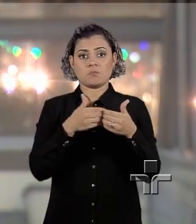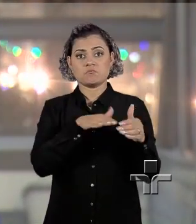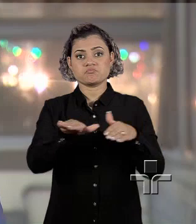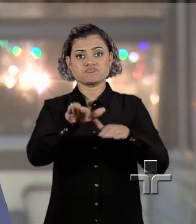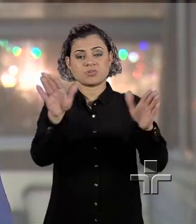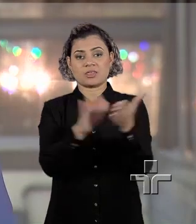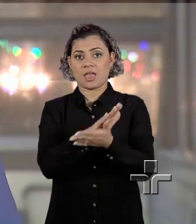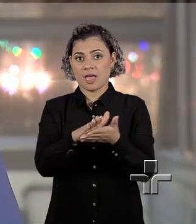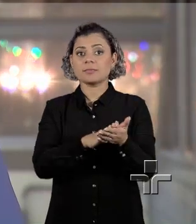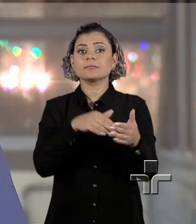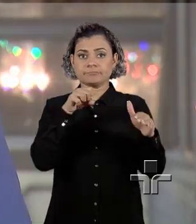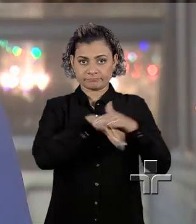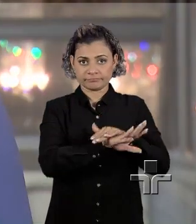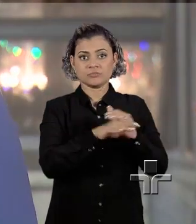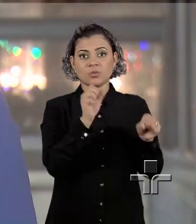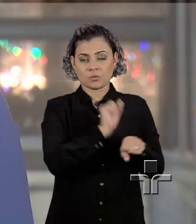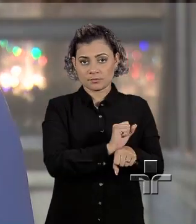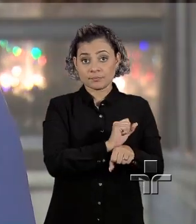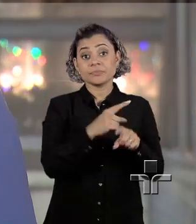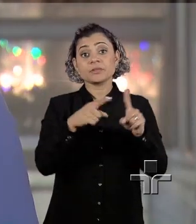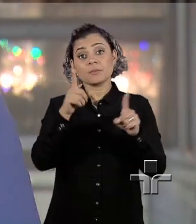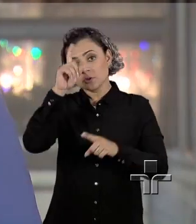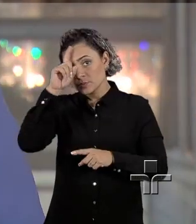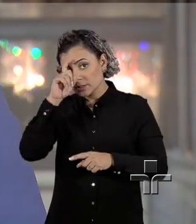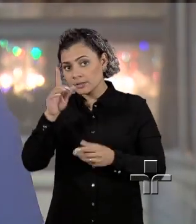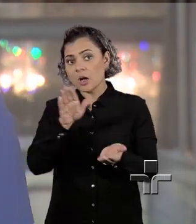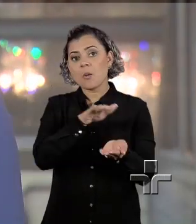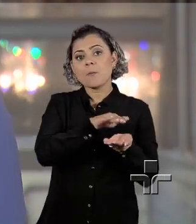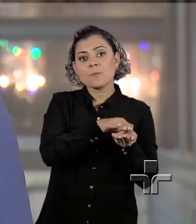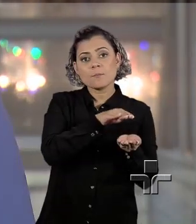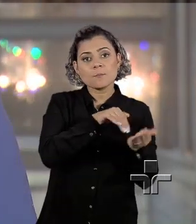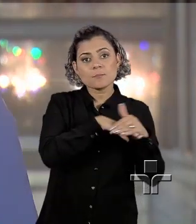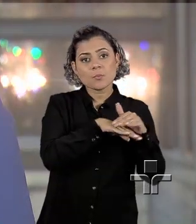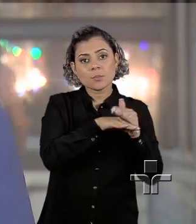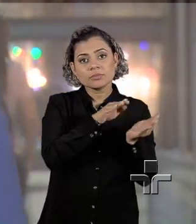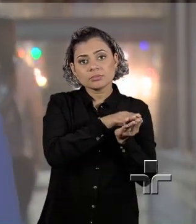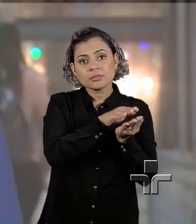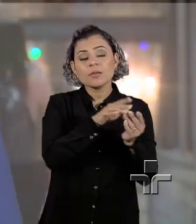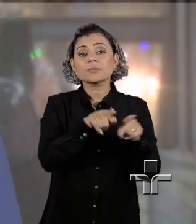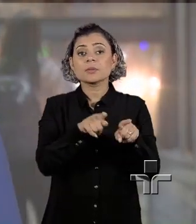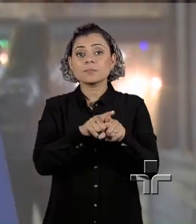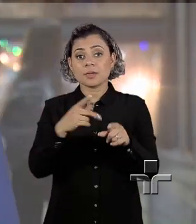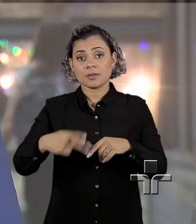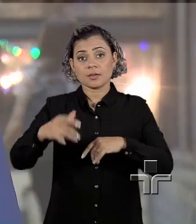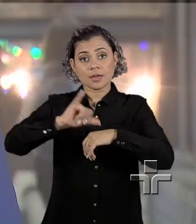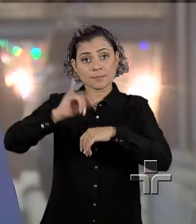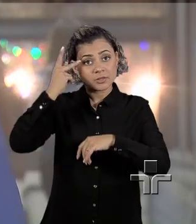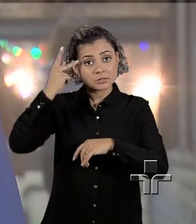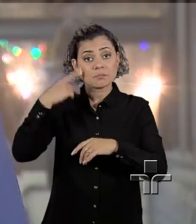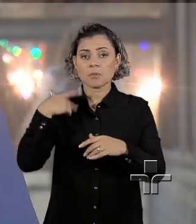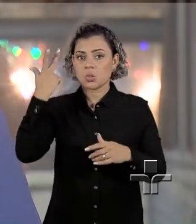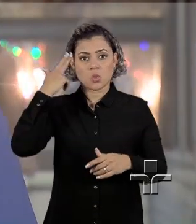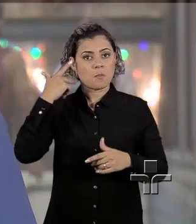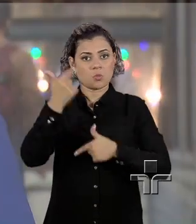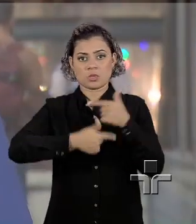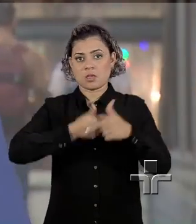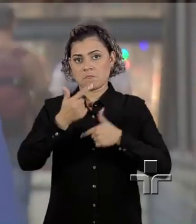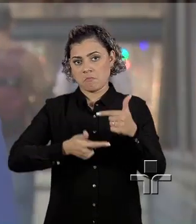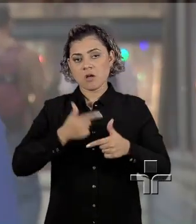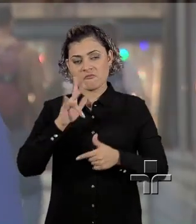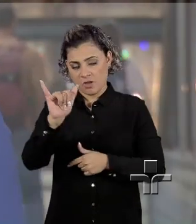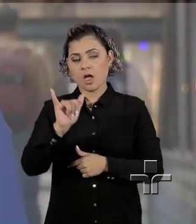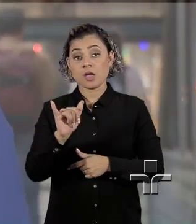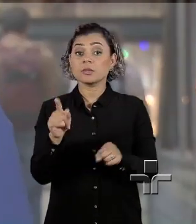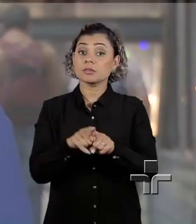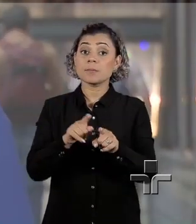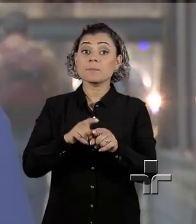de ônibus. O poupa-tempo, hospitais e também as repartições públicas, pelo menos na capital paulista, vão funcionar normalmente.